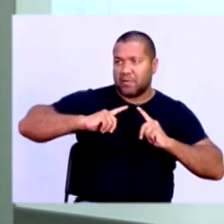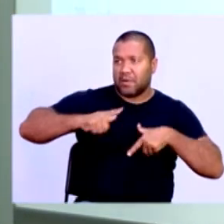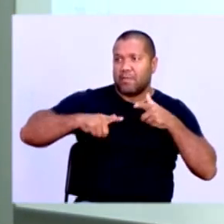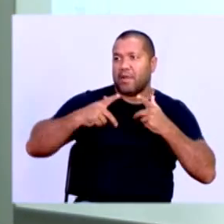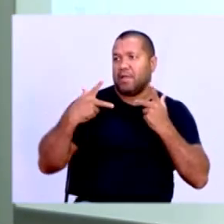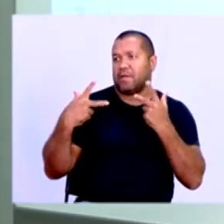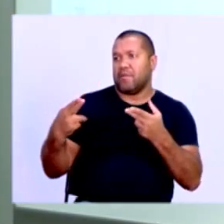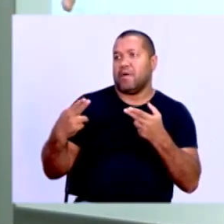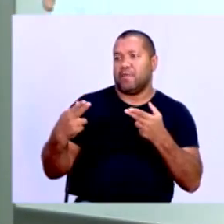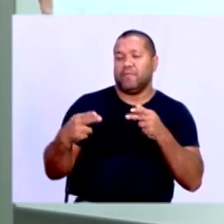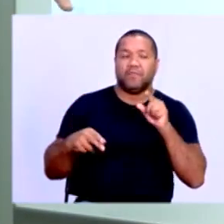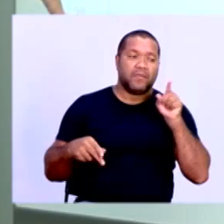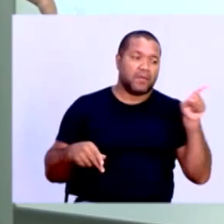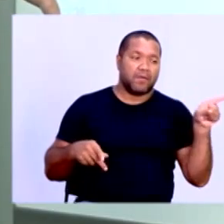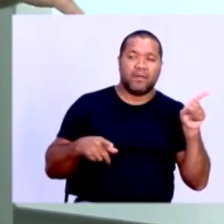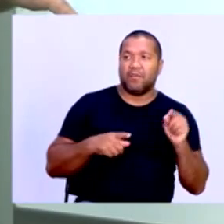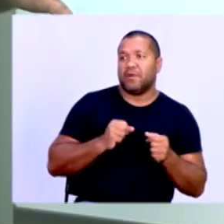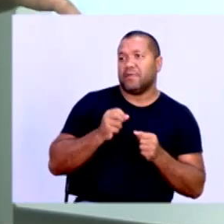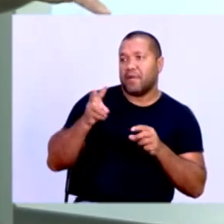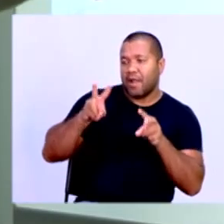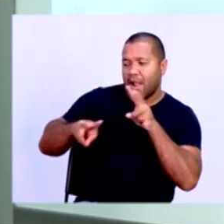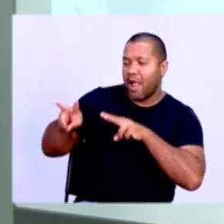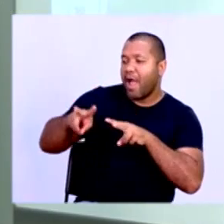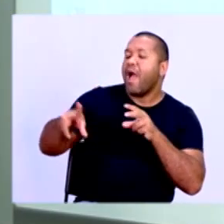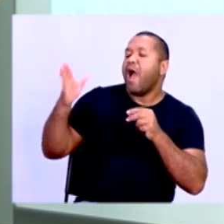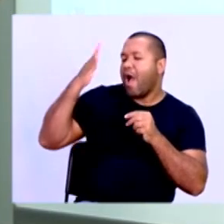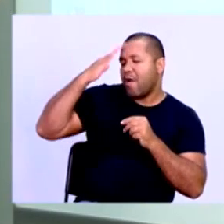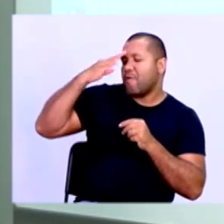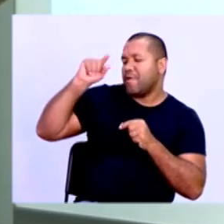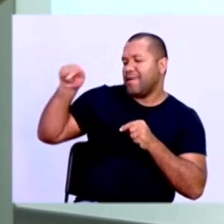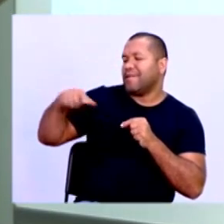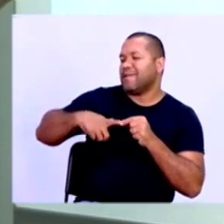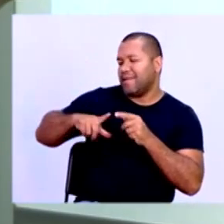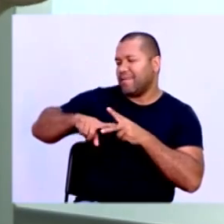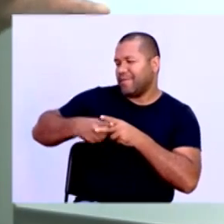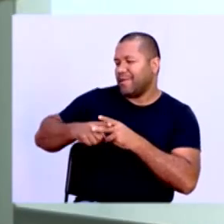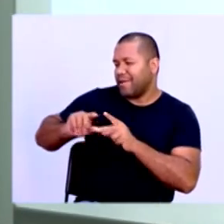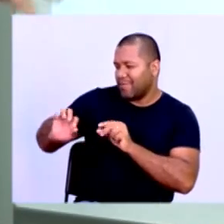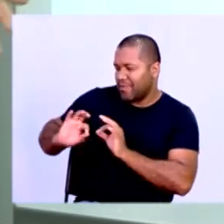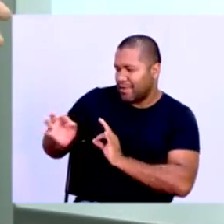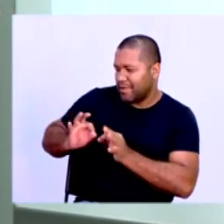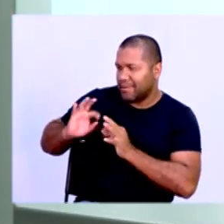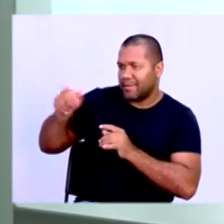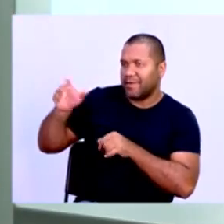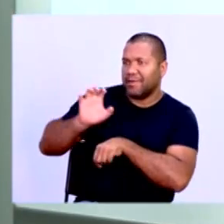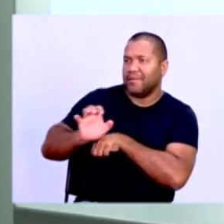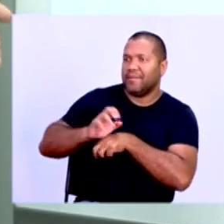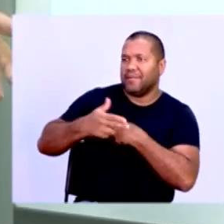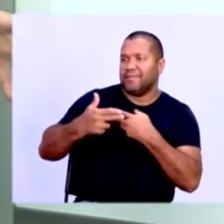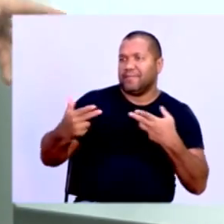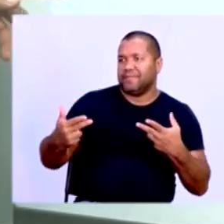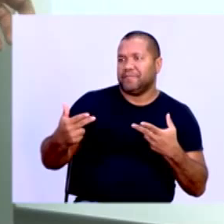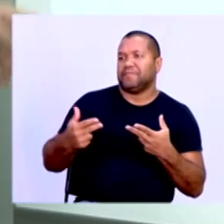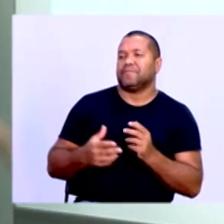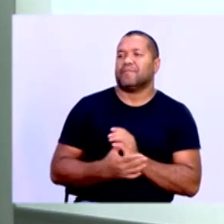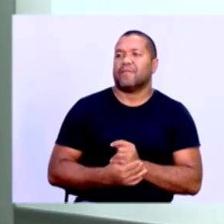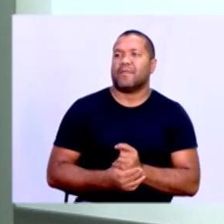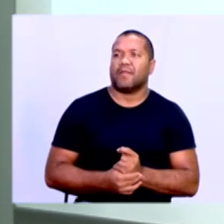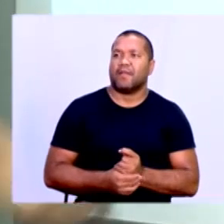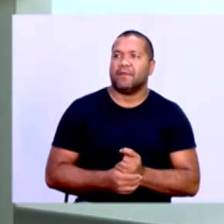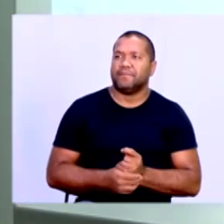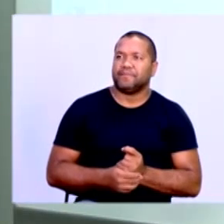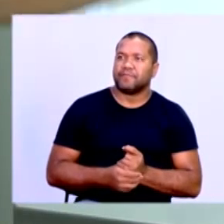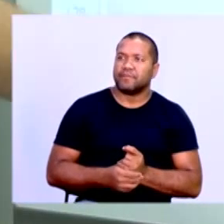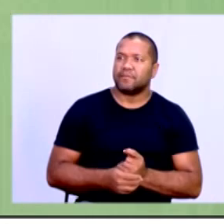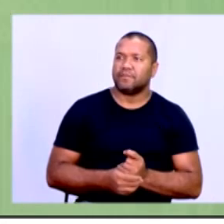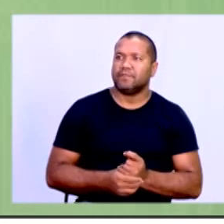verdade, é uma biblioteca de alguém que já tem tudo lá prontinho, aí ele cede isso na internet para que você possa usar.